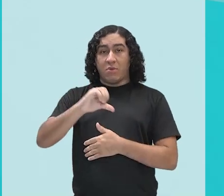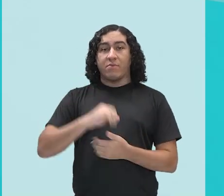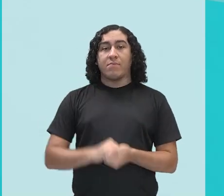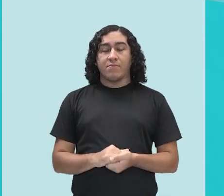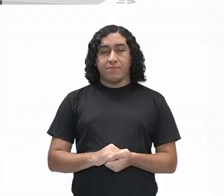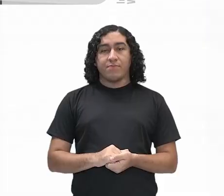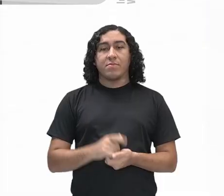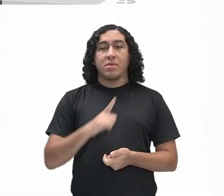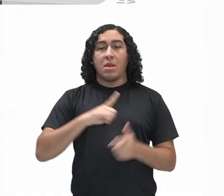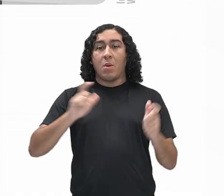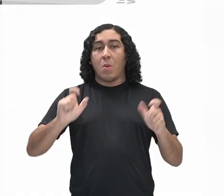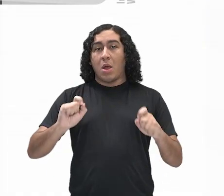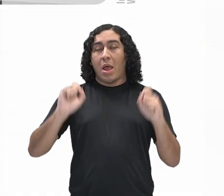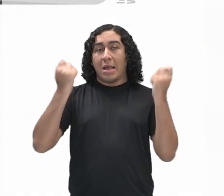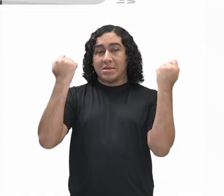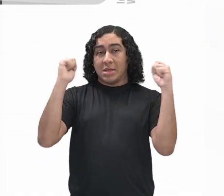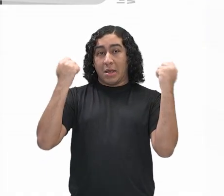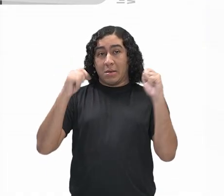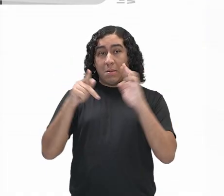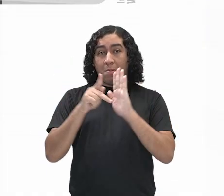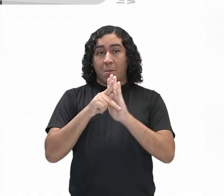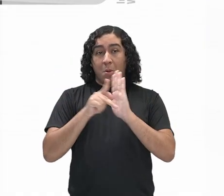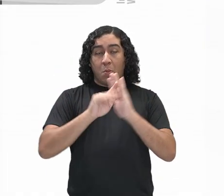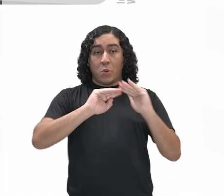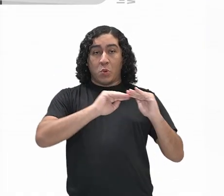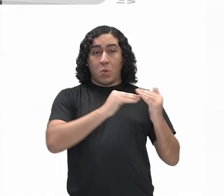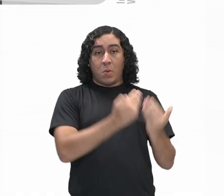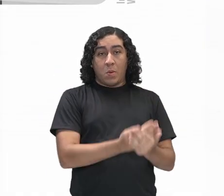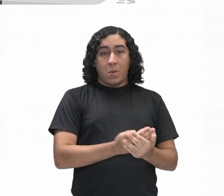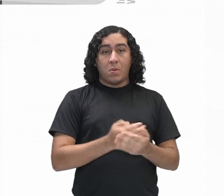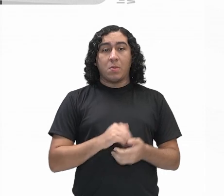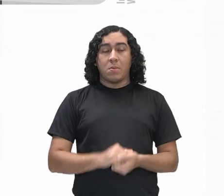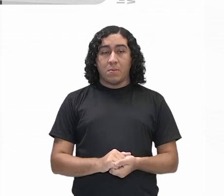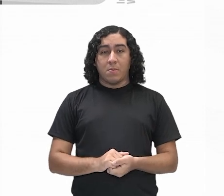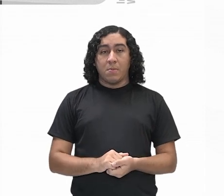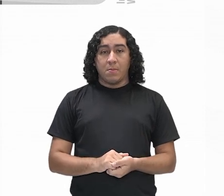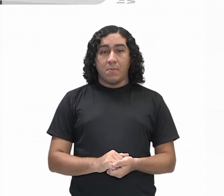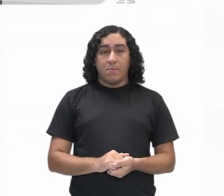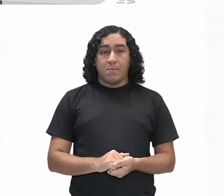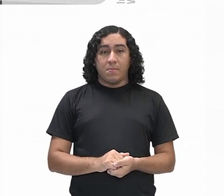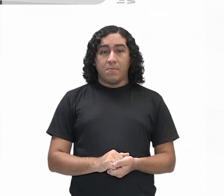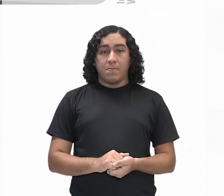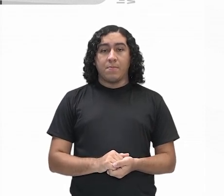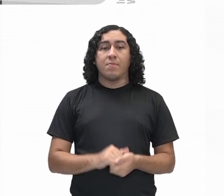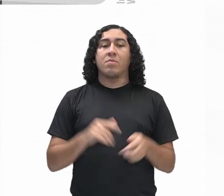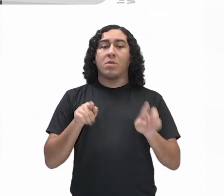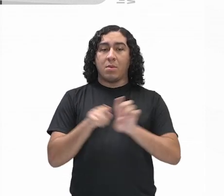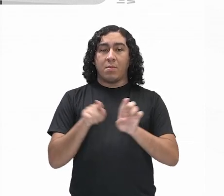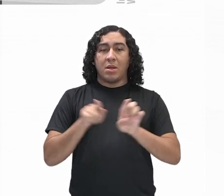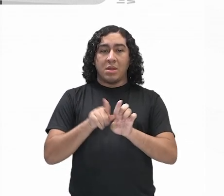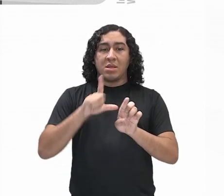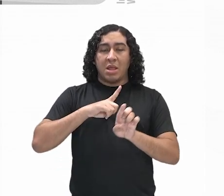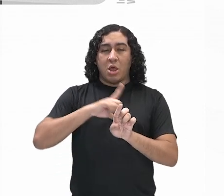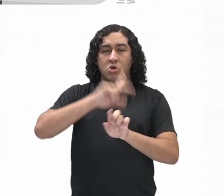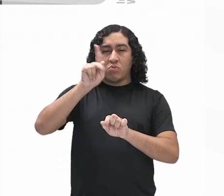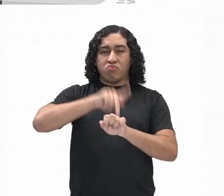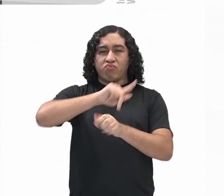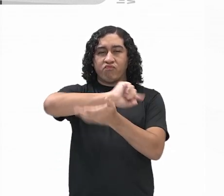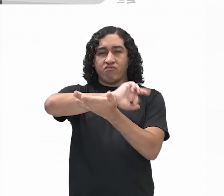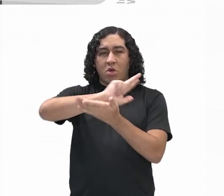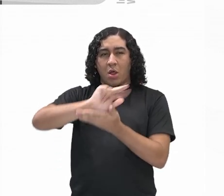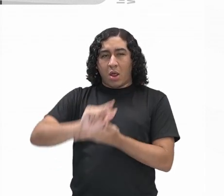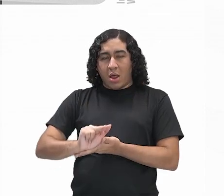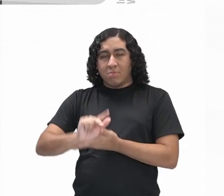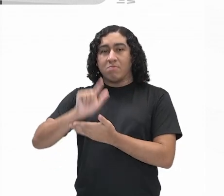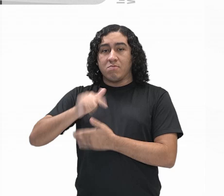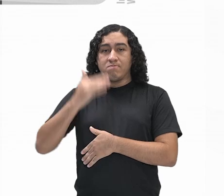na escola, propostos pela Suécia, Inglaterra, França, Dinamarca, Áustria e Alemanha. Então,